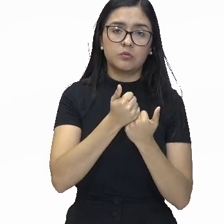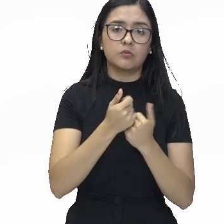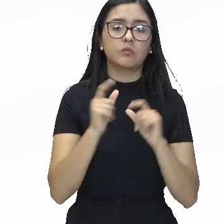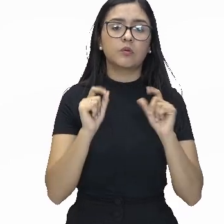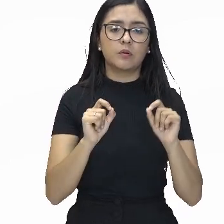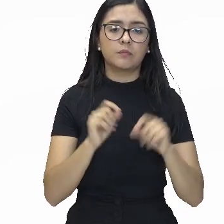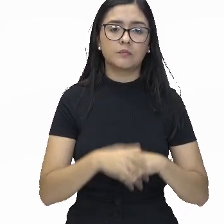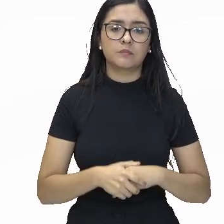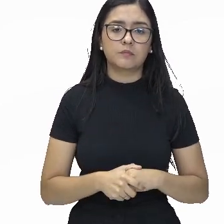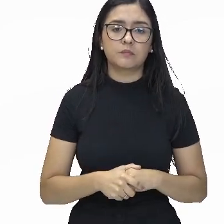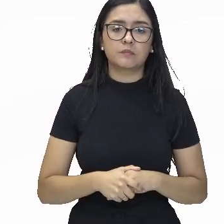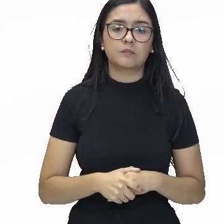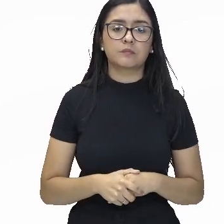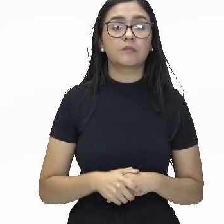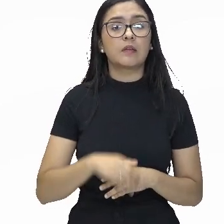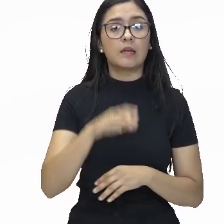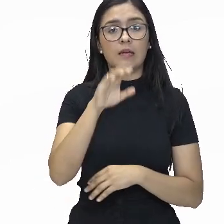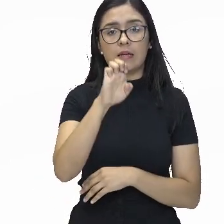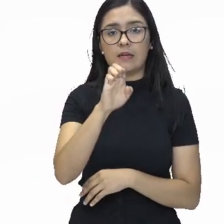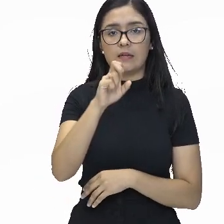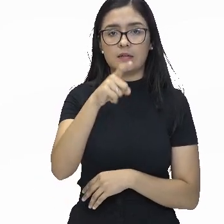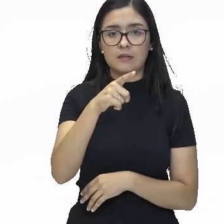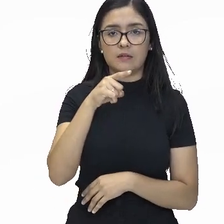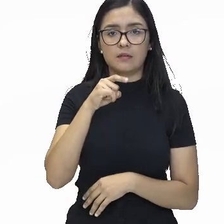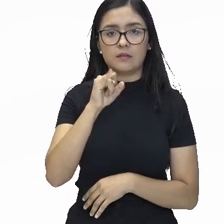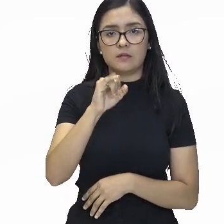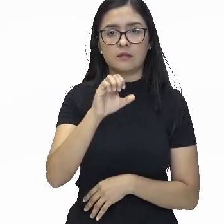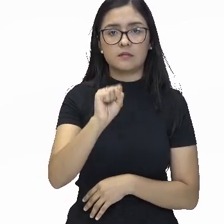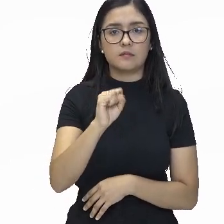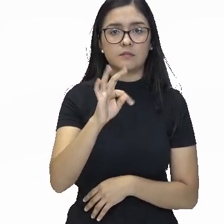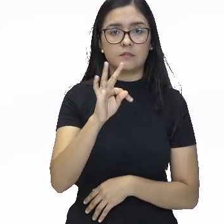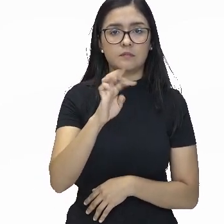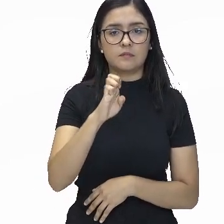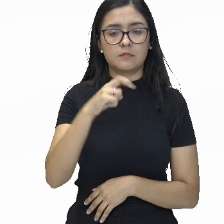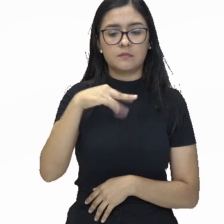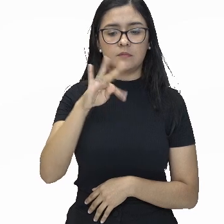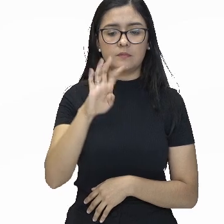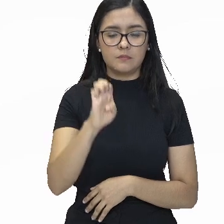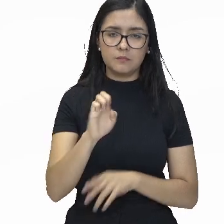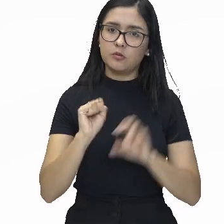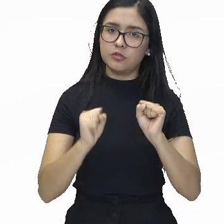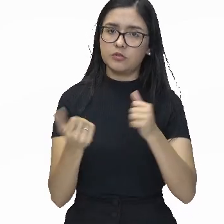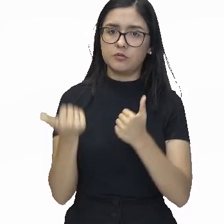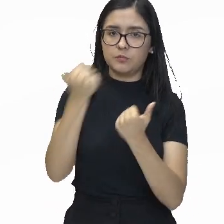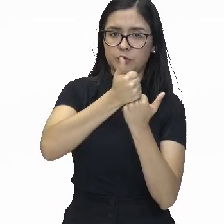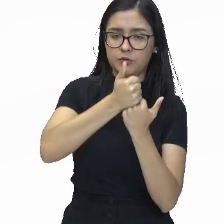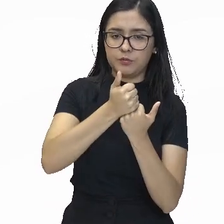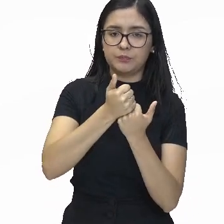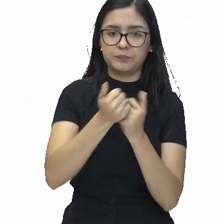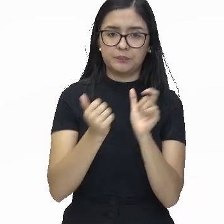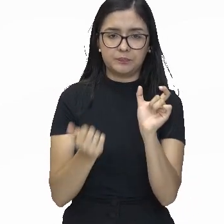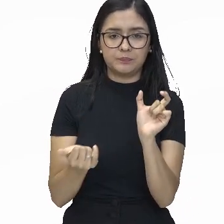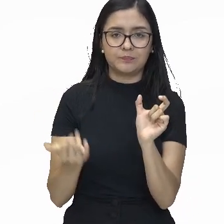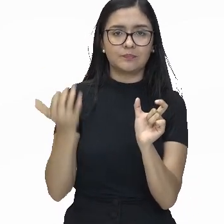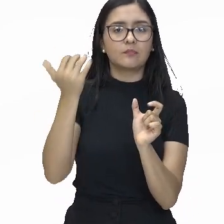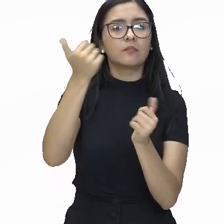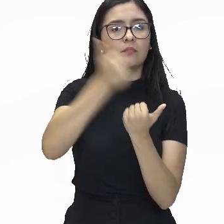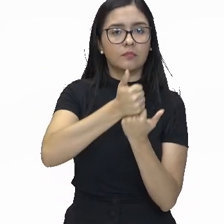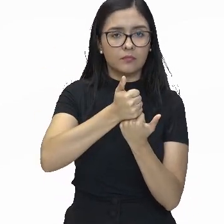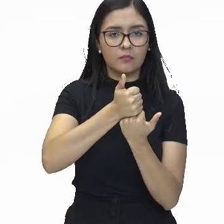por existente. Tá? Que existe, existente. Cena é um quadro belo e